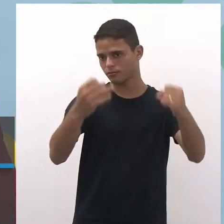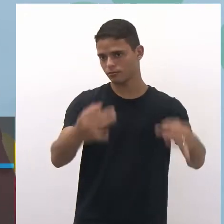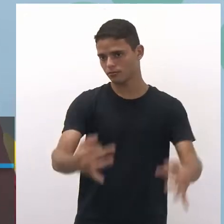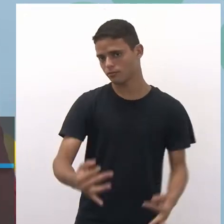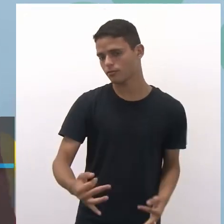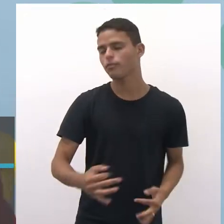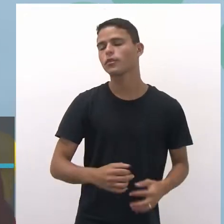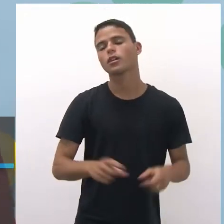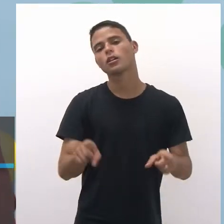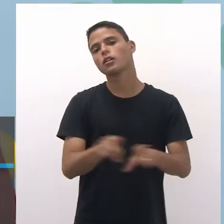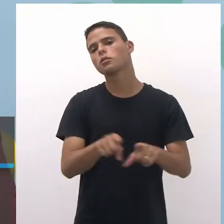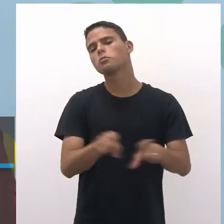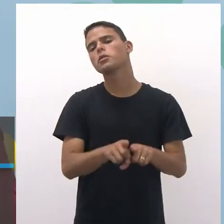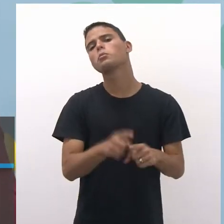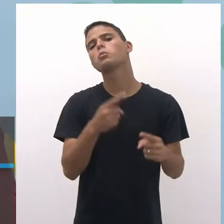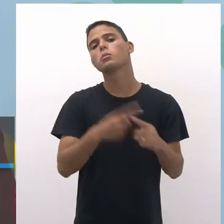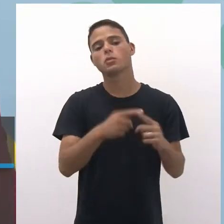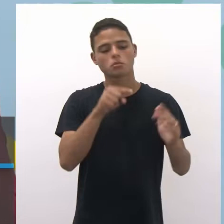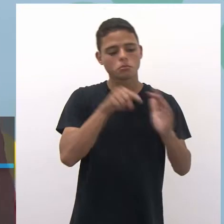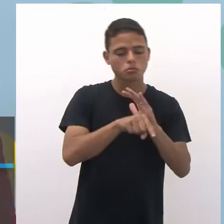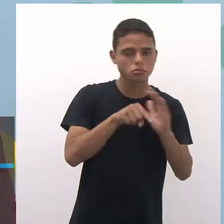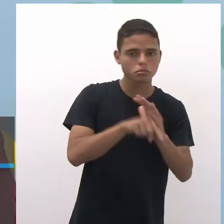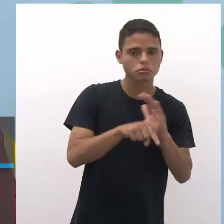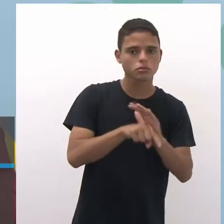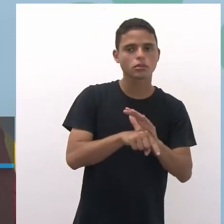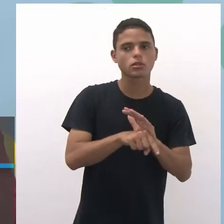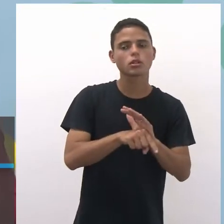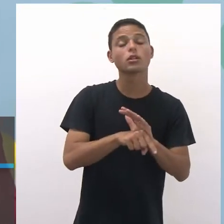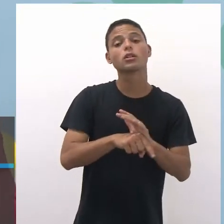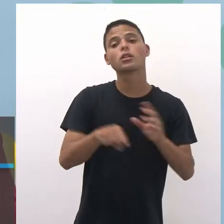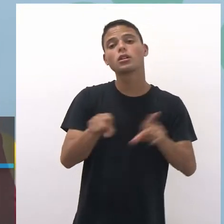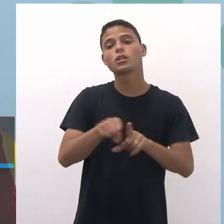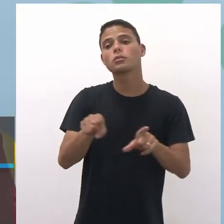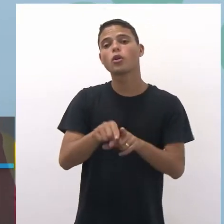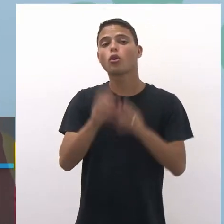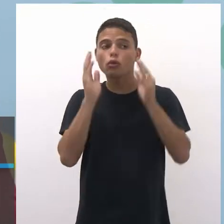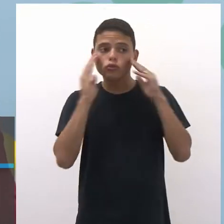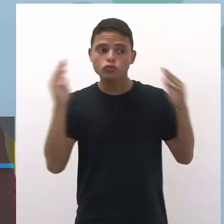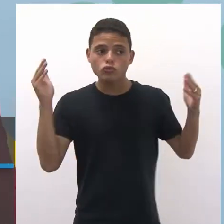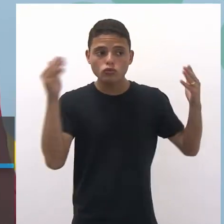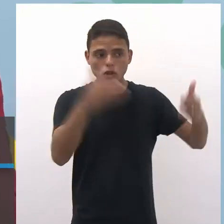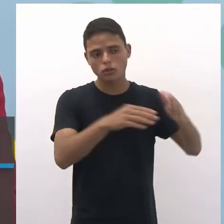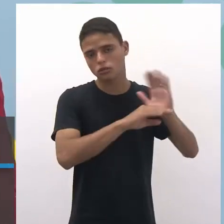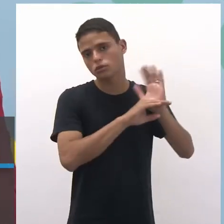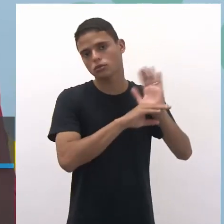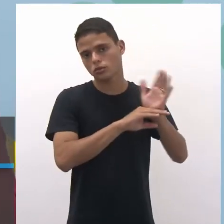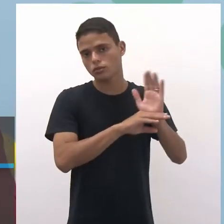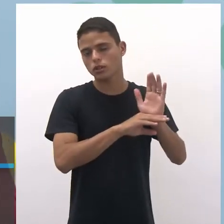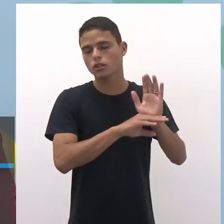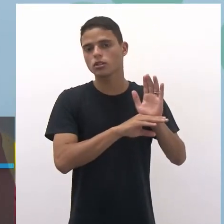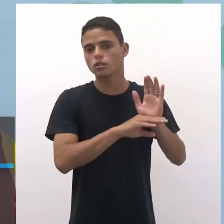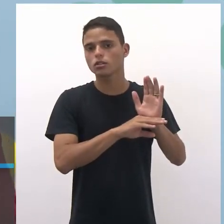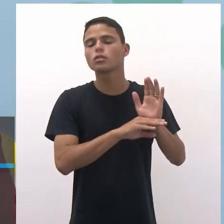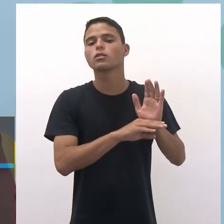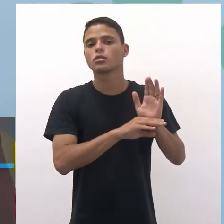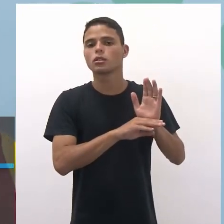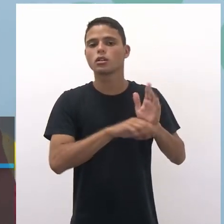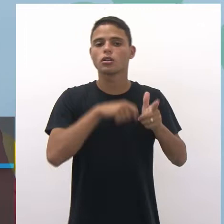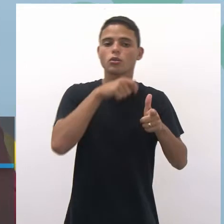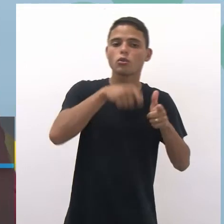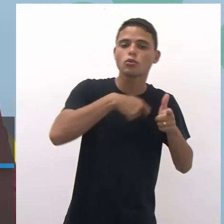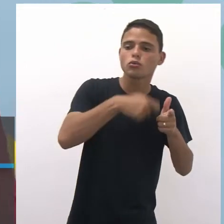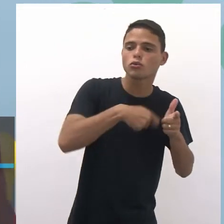por que a gente não fazer uma pesquisa sobre as intencionalidades da produção daquele vídeo, daquele filme, quem